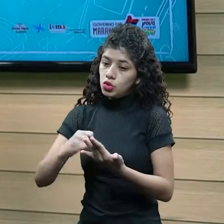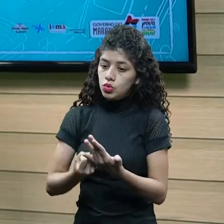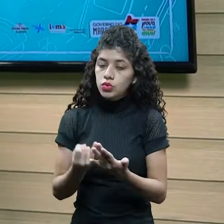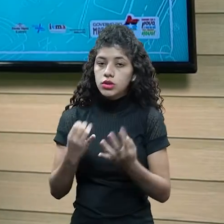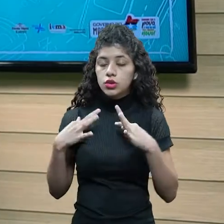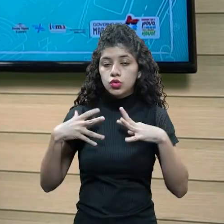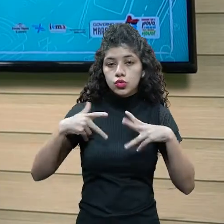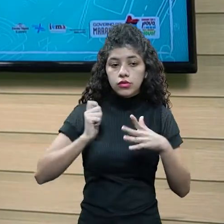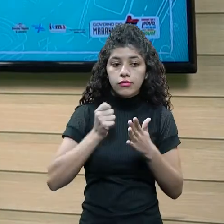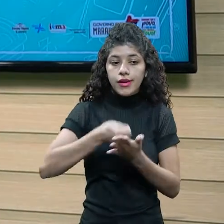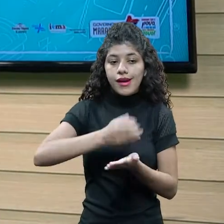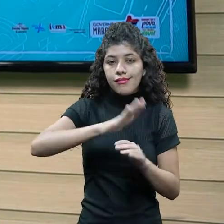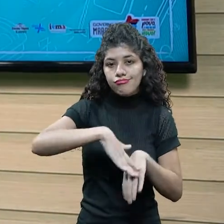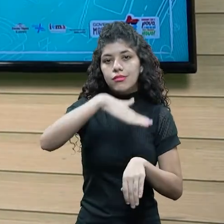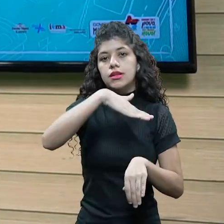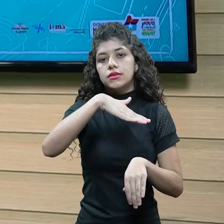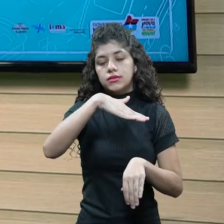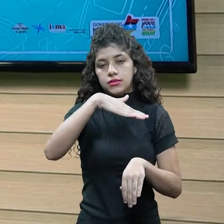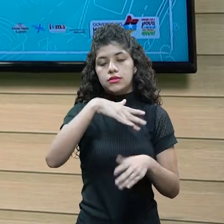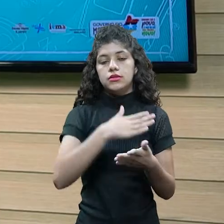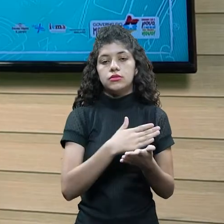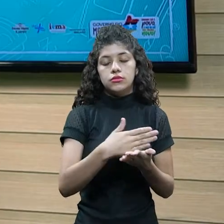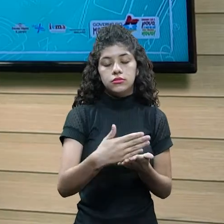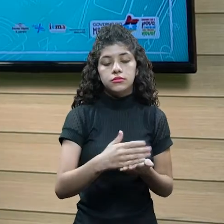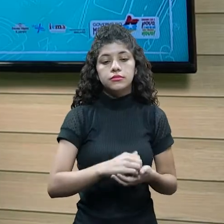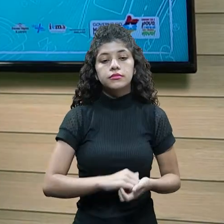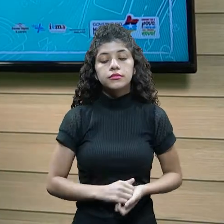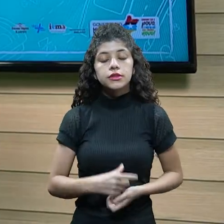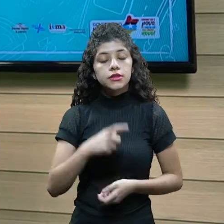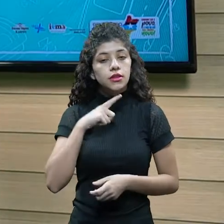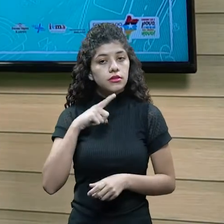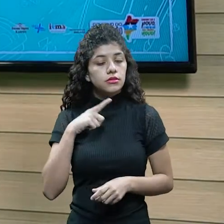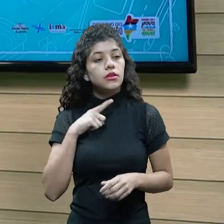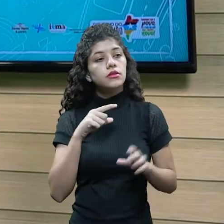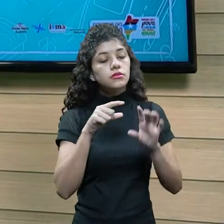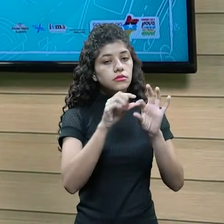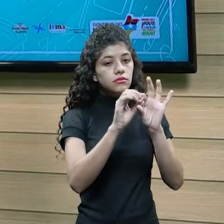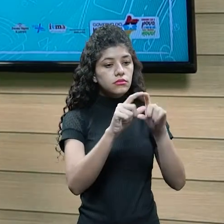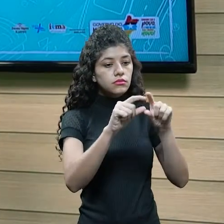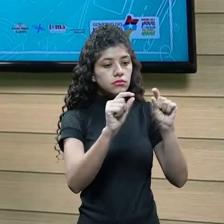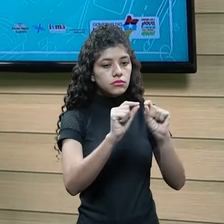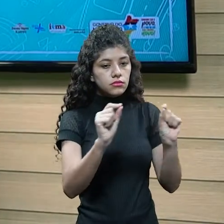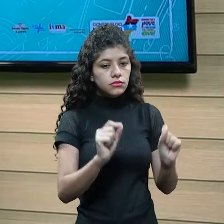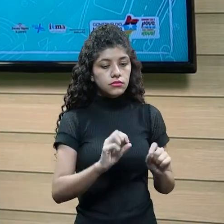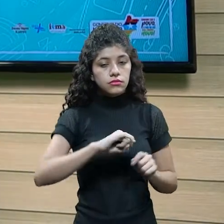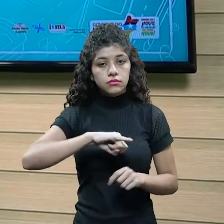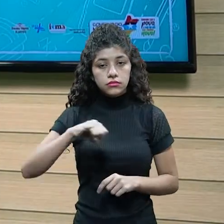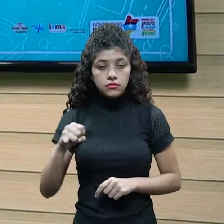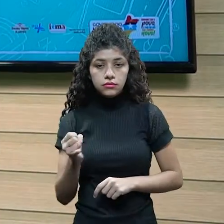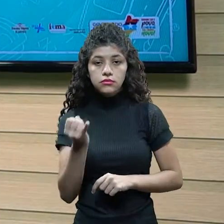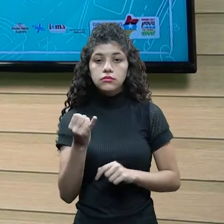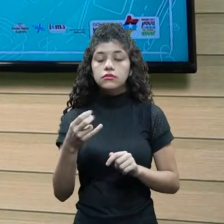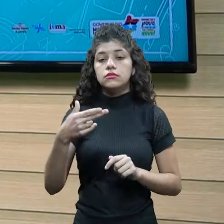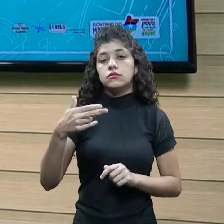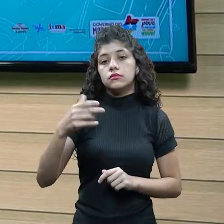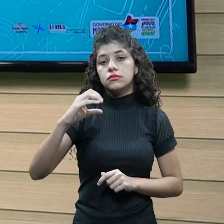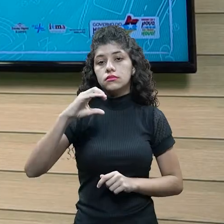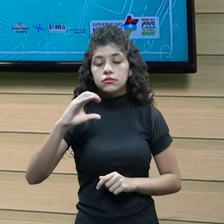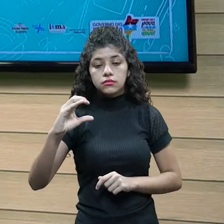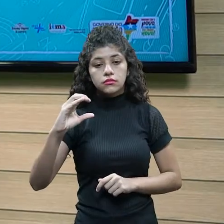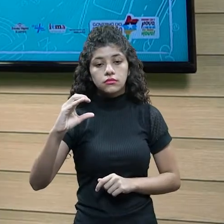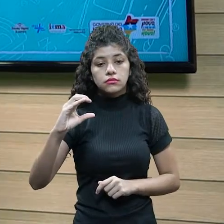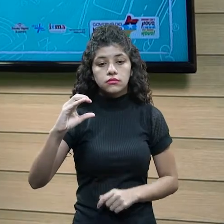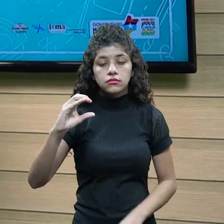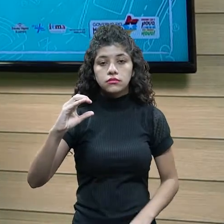em relação ao capital inicial. E aí existe uma formulazinha para a gente poder estudar juros. J de juros é igual a C de